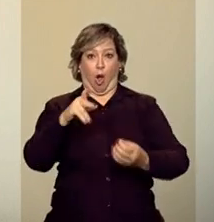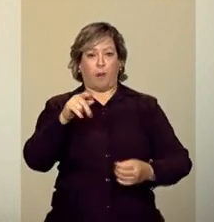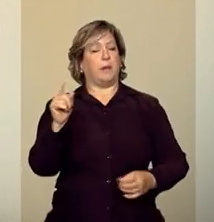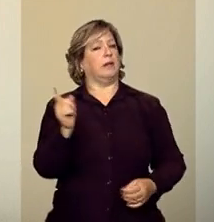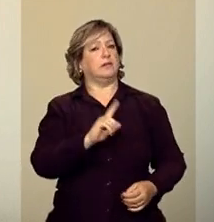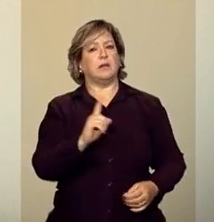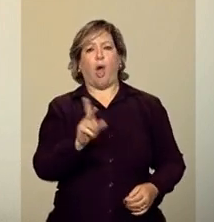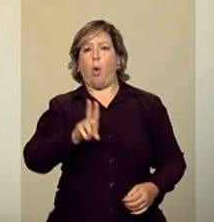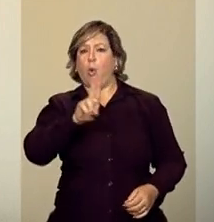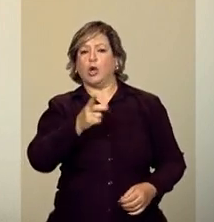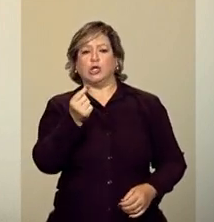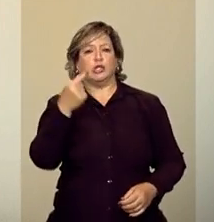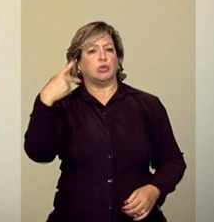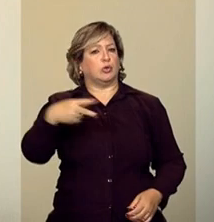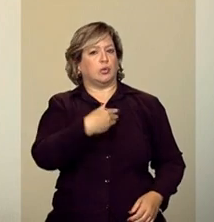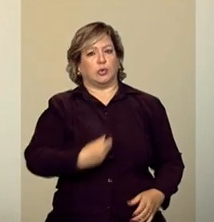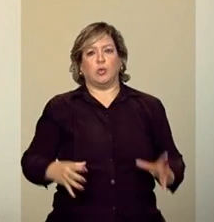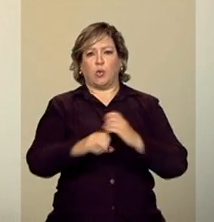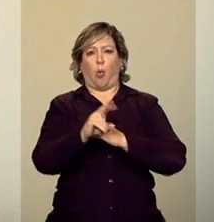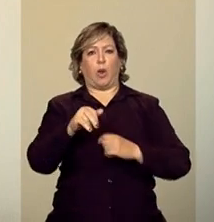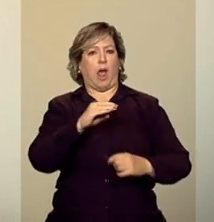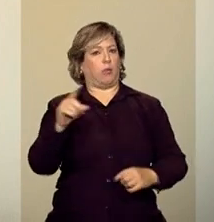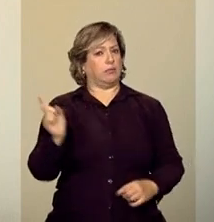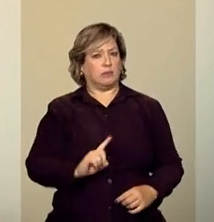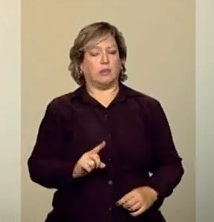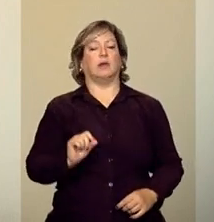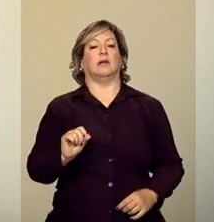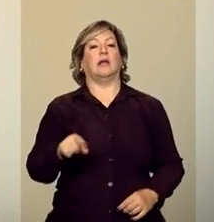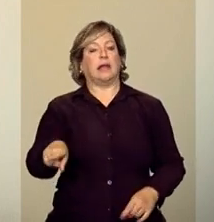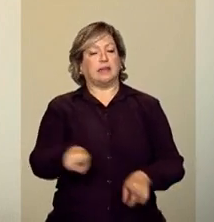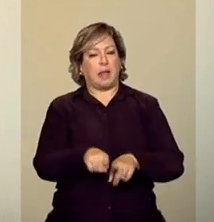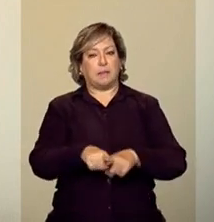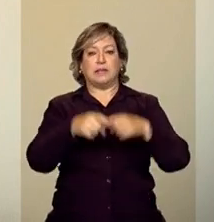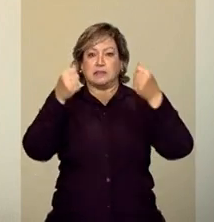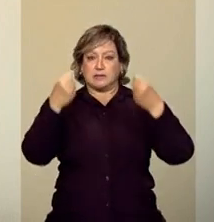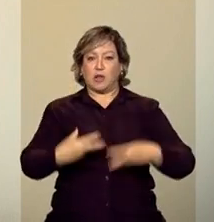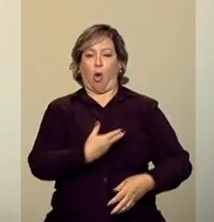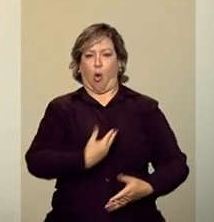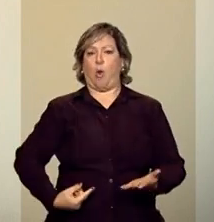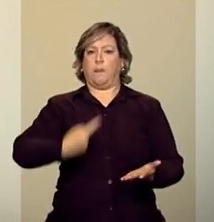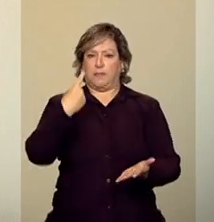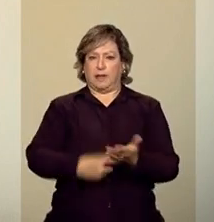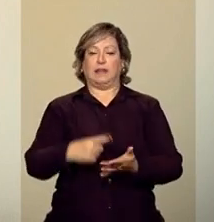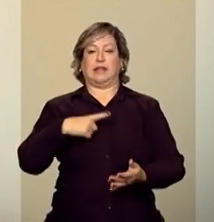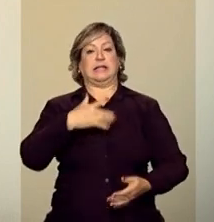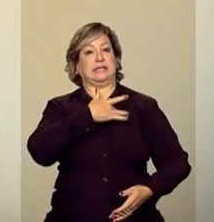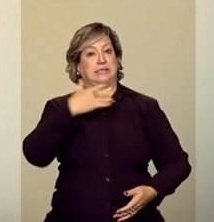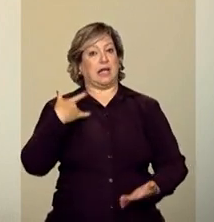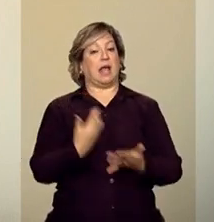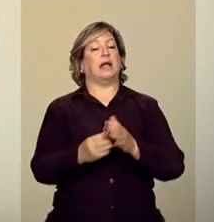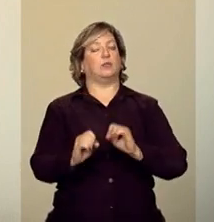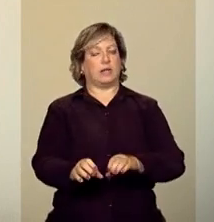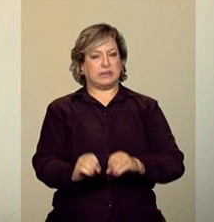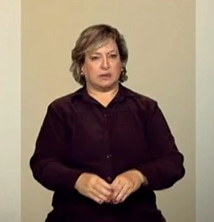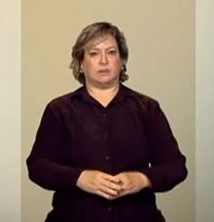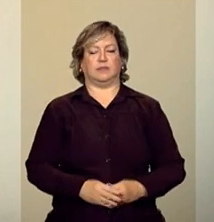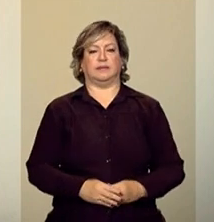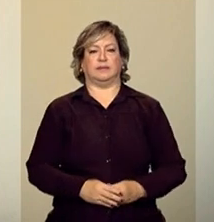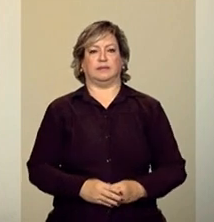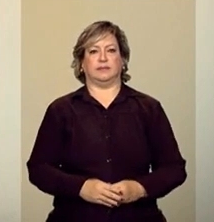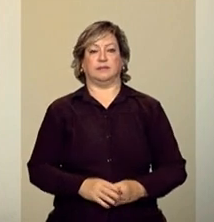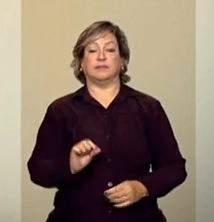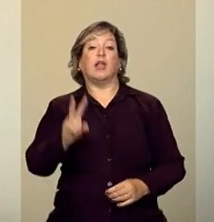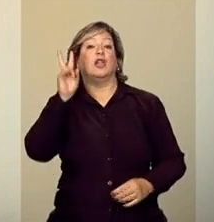foram construídos com recursos do orçamento da União e reforçou o compromisso do seu governo com a saúde e a educação.